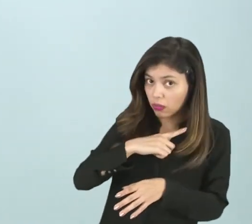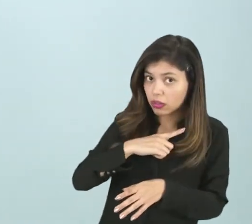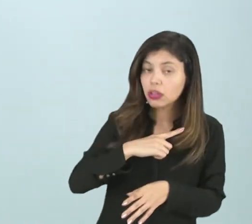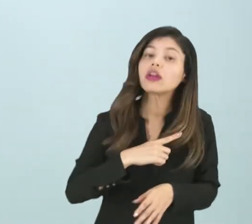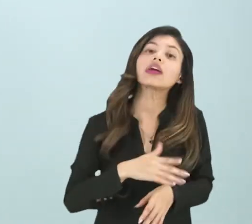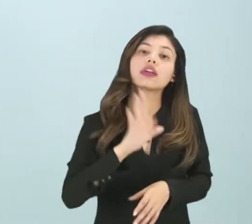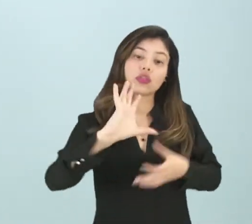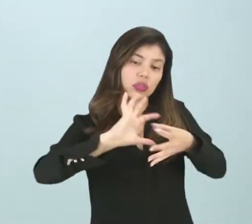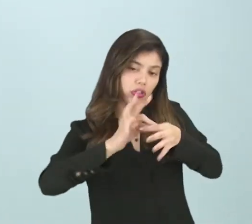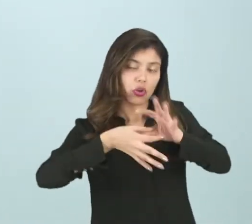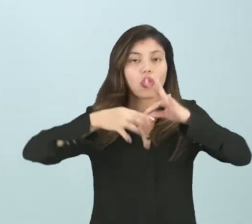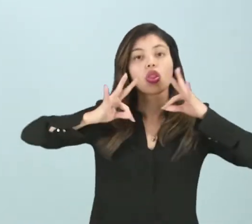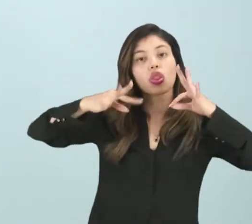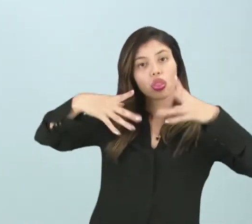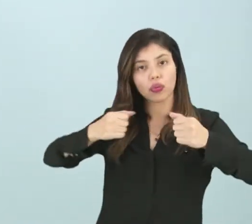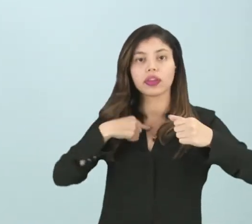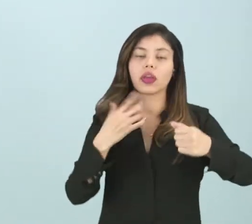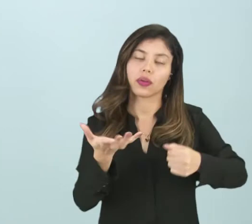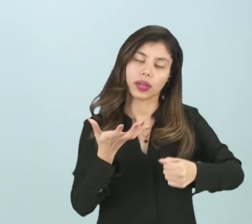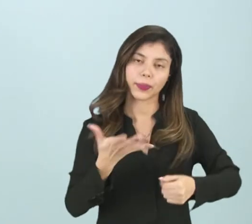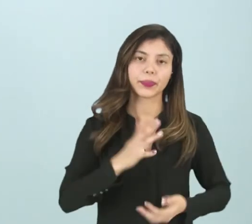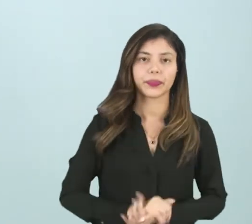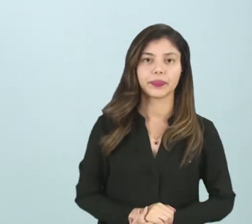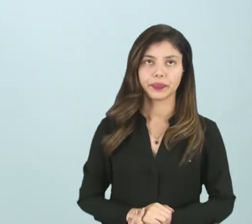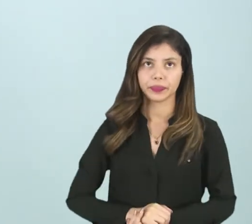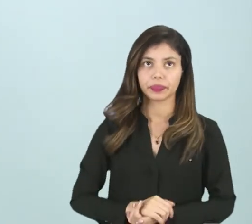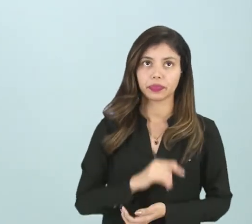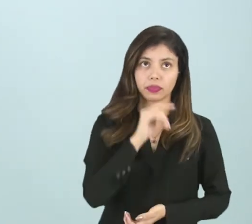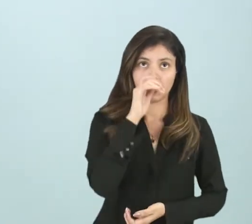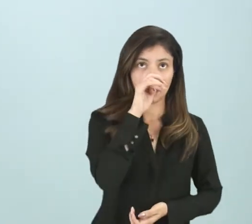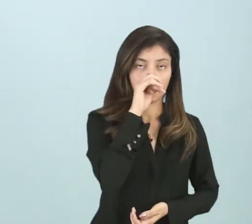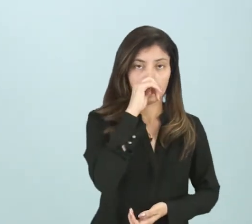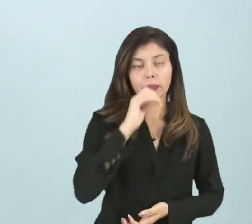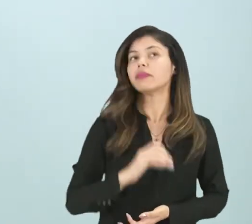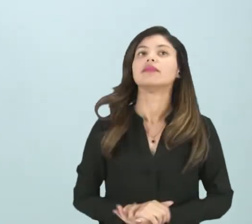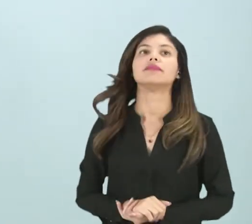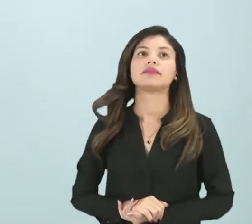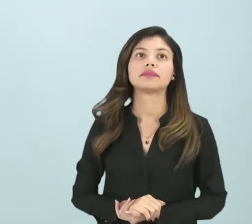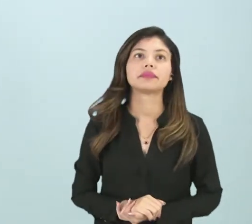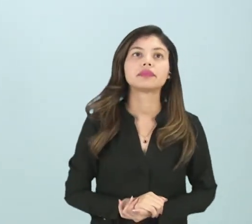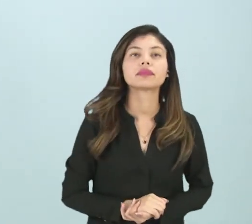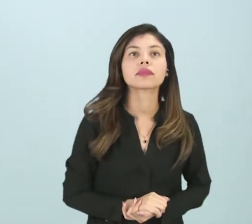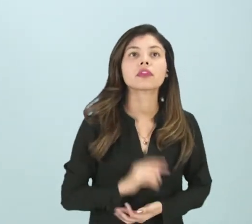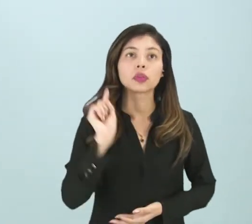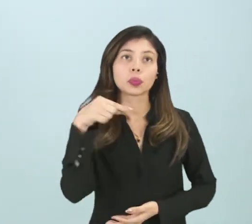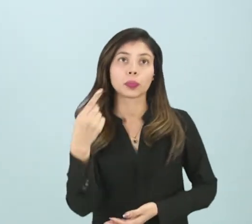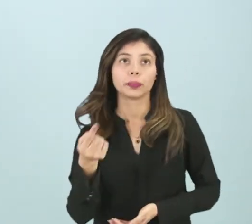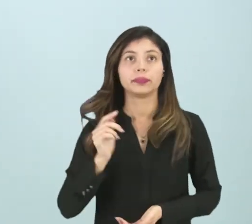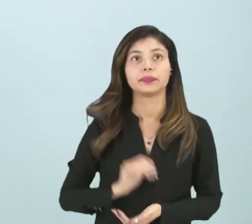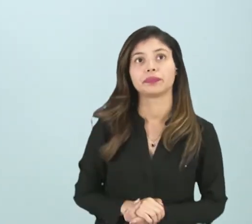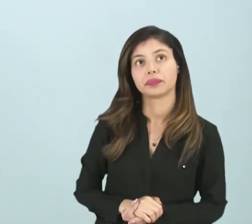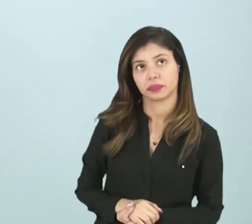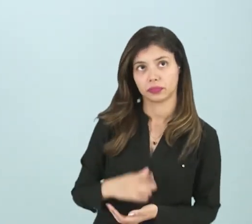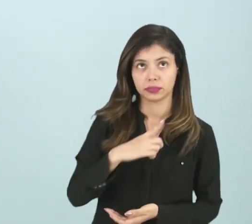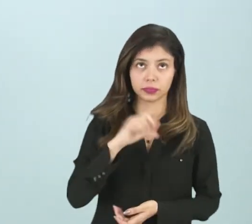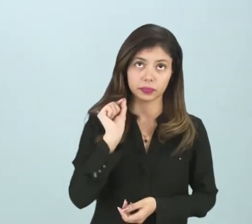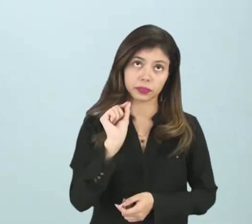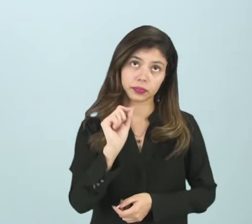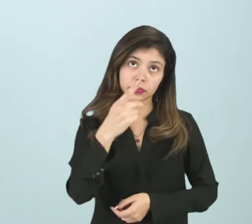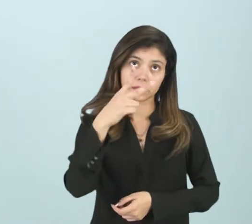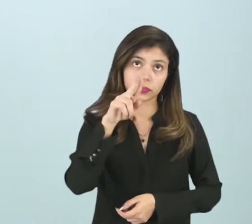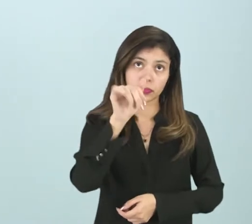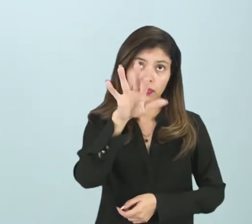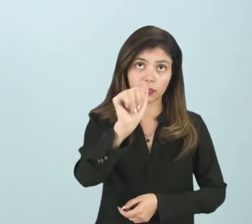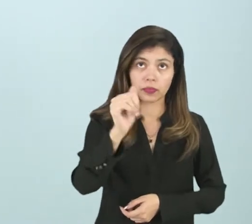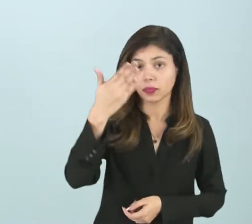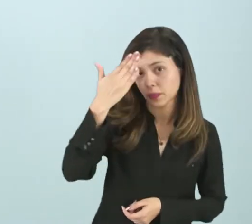ali eu contextualizo tudo que eu posso contextualizar, tá bom? Bem, depois disso, nós temos também as formas